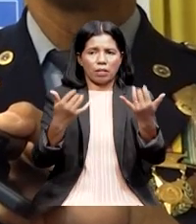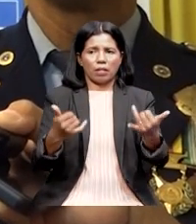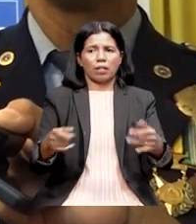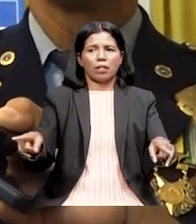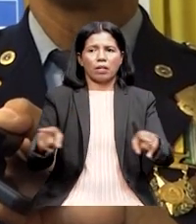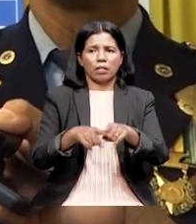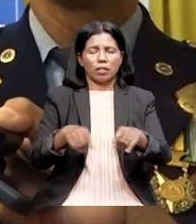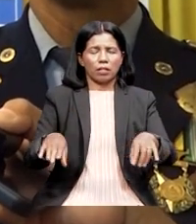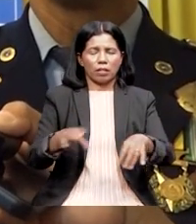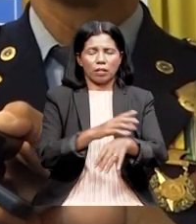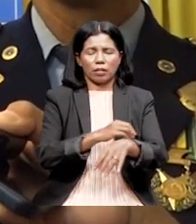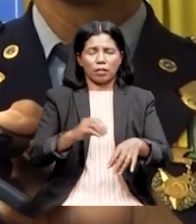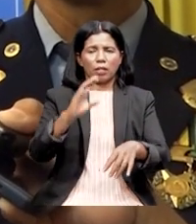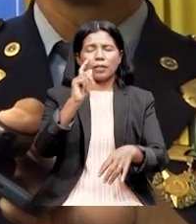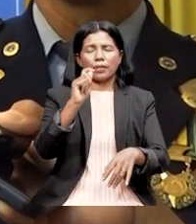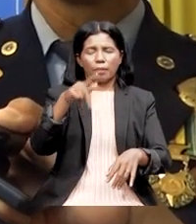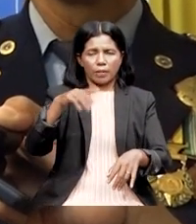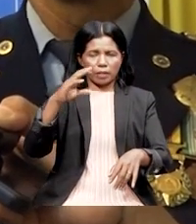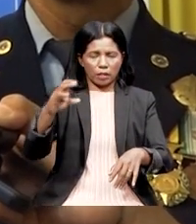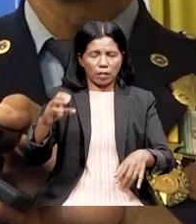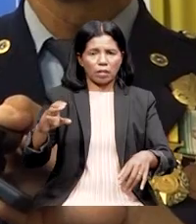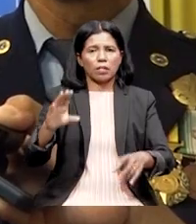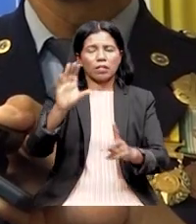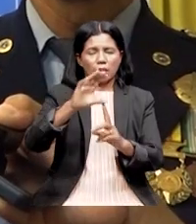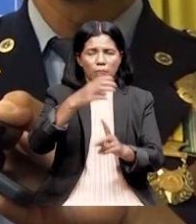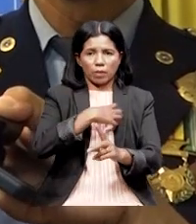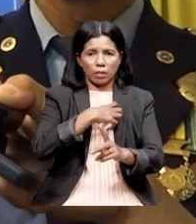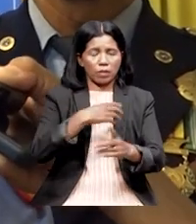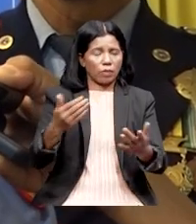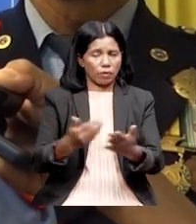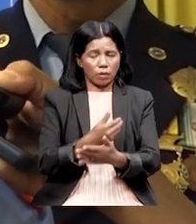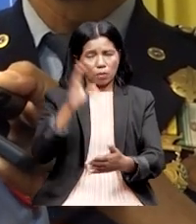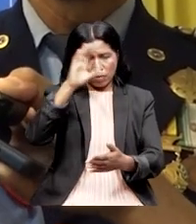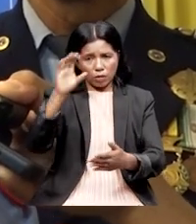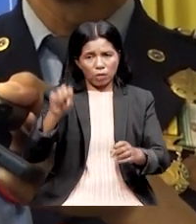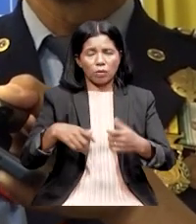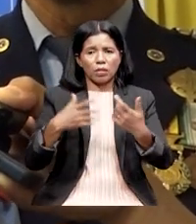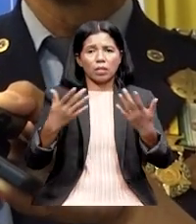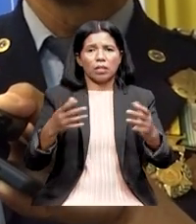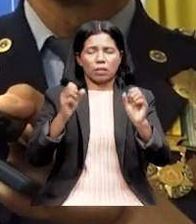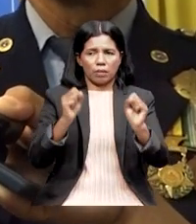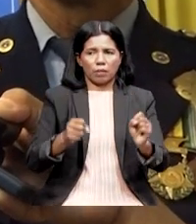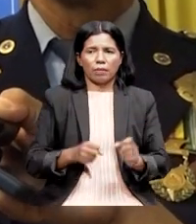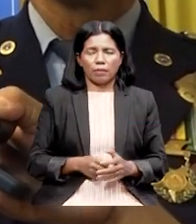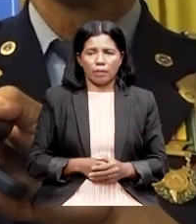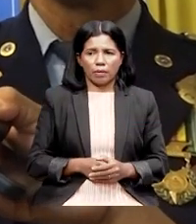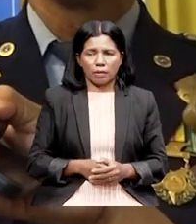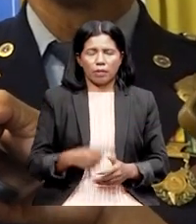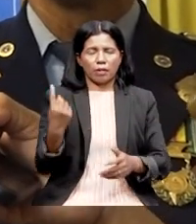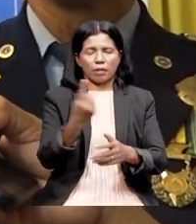san trabalho de casa da baia comandante município fon ba ne buka meso insa para tuno ne hori